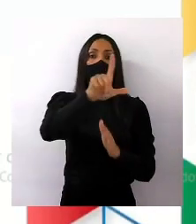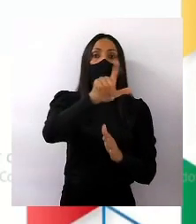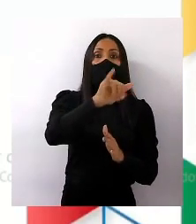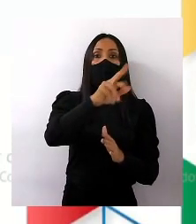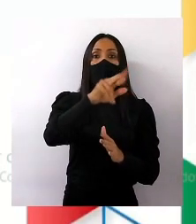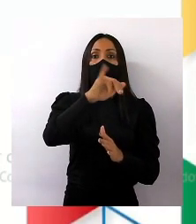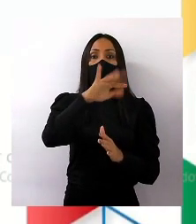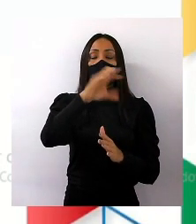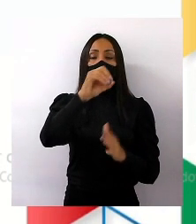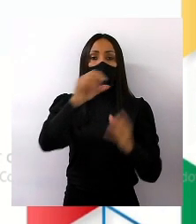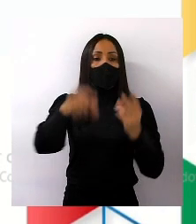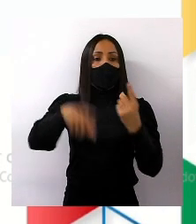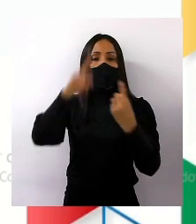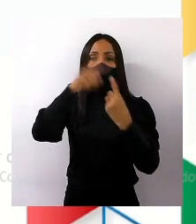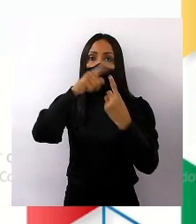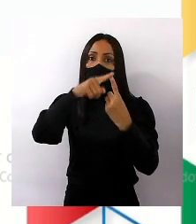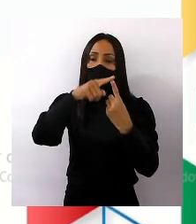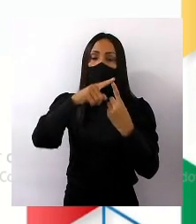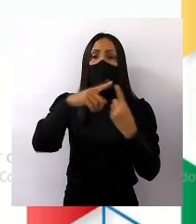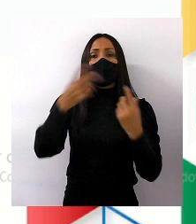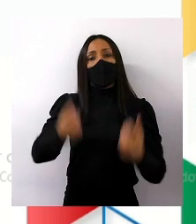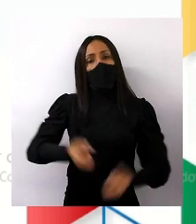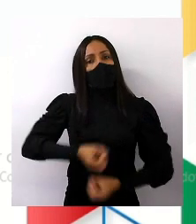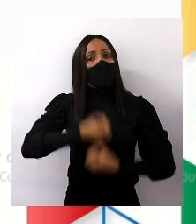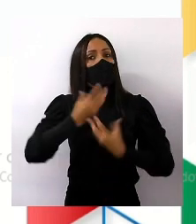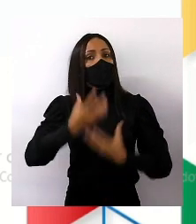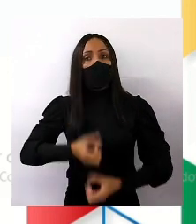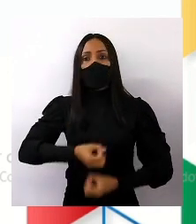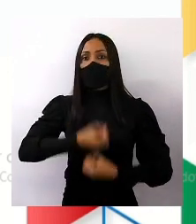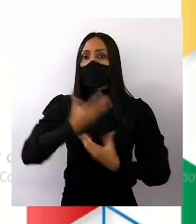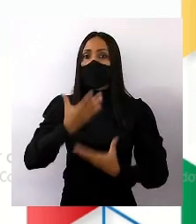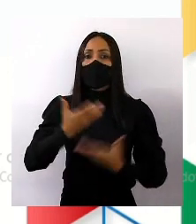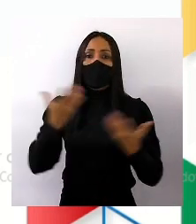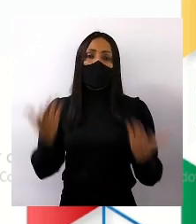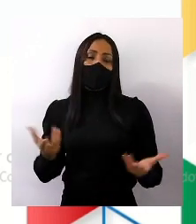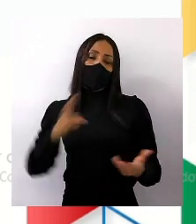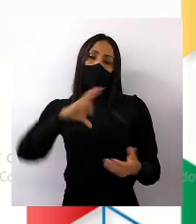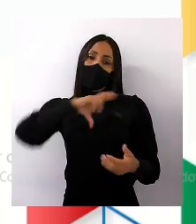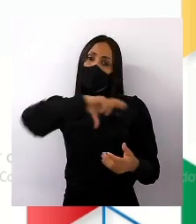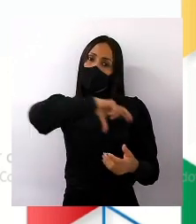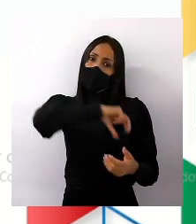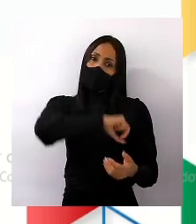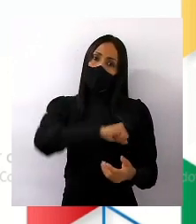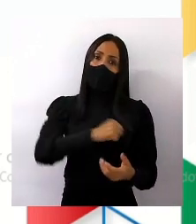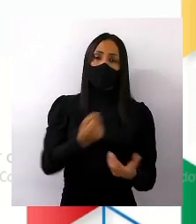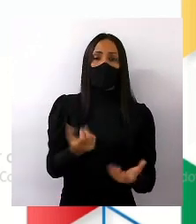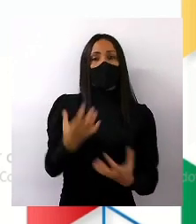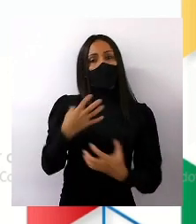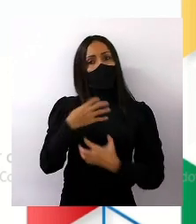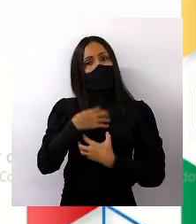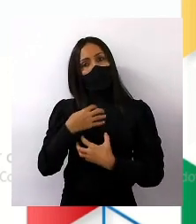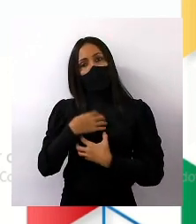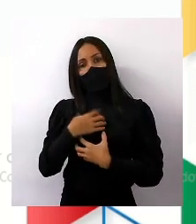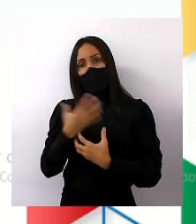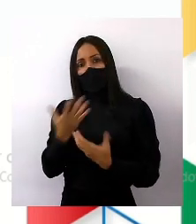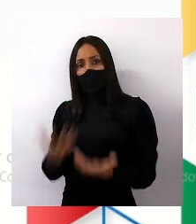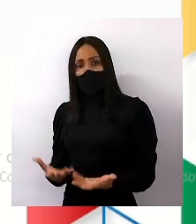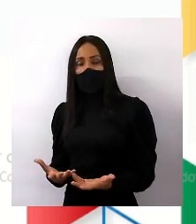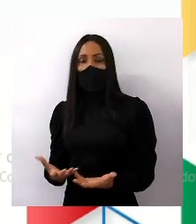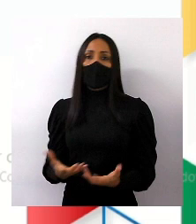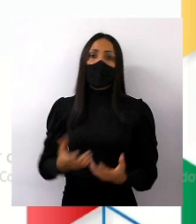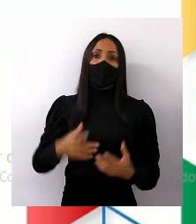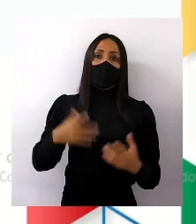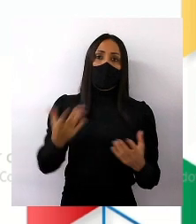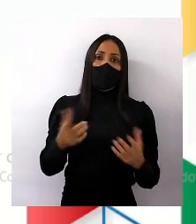O lírico, gente, ele já diz muito. Ele é muito mais romântico, muito mais sentimental, ou seja, é uma